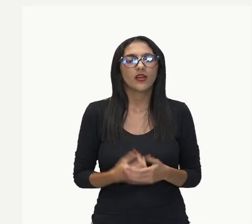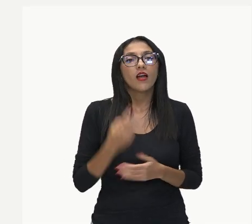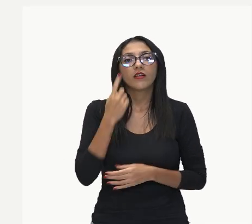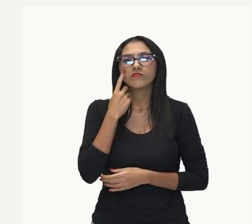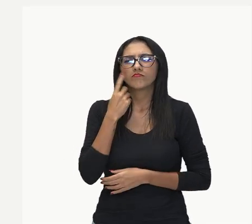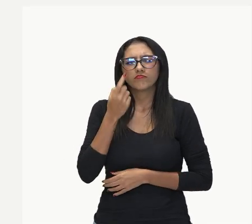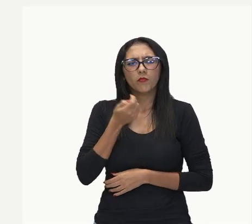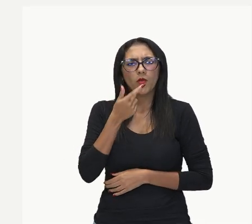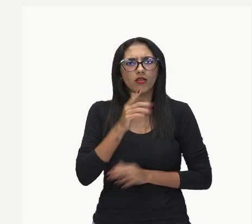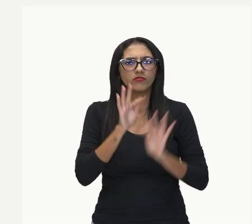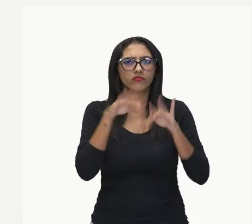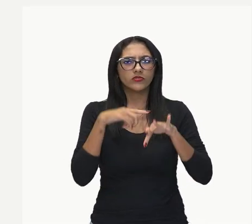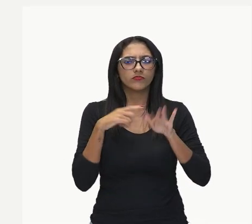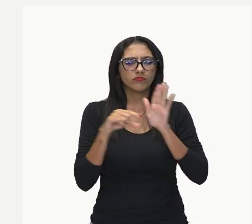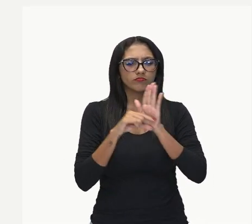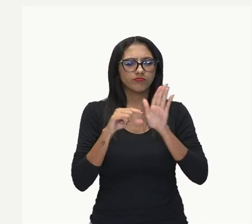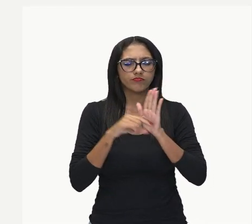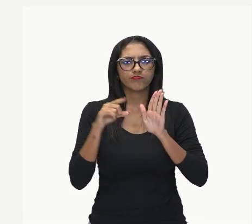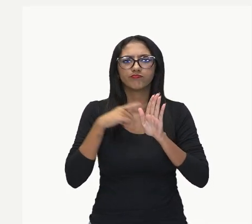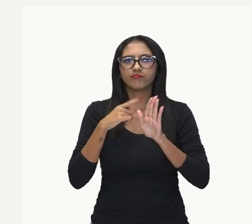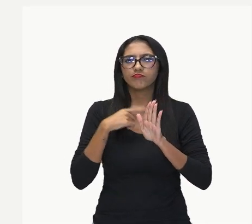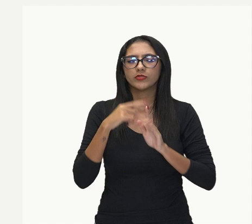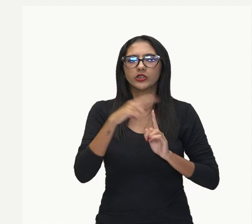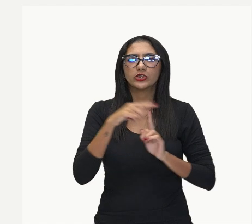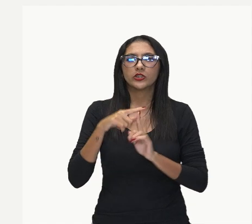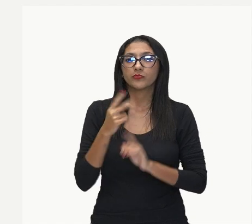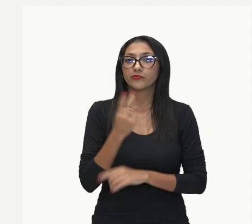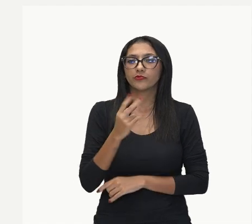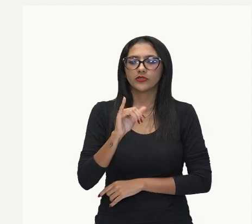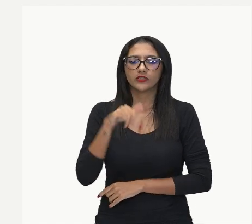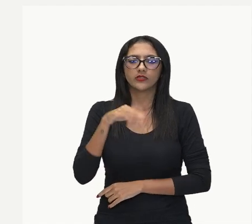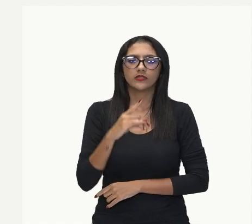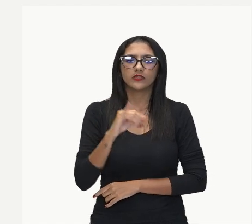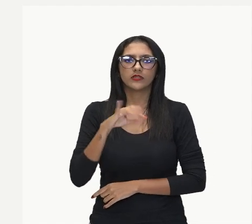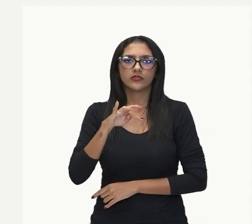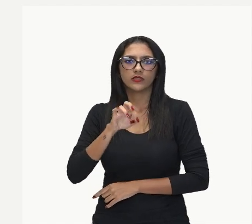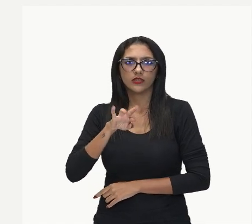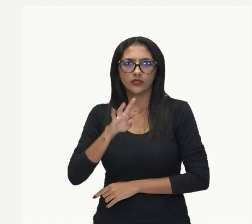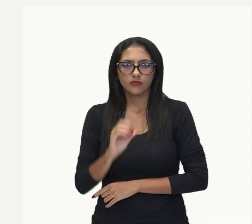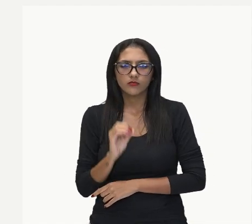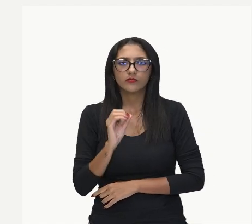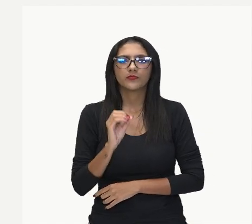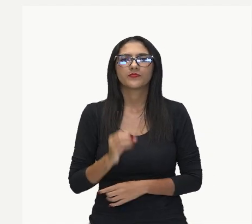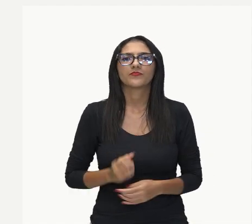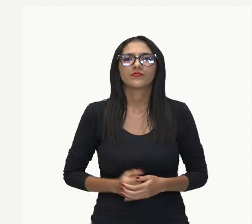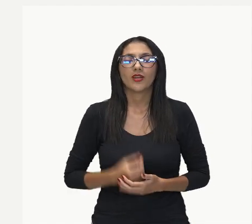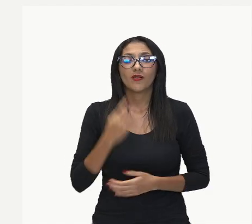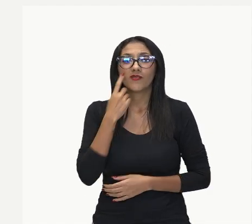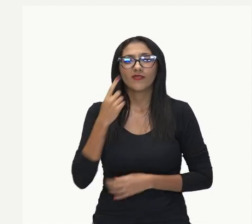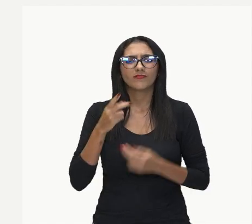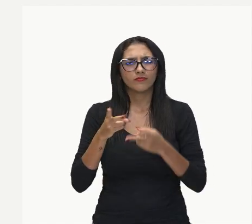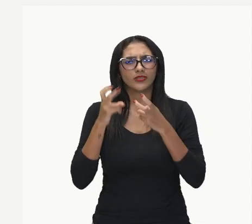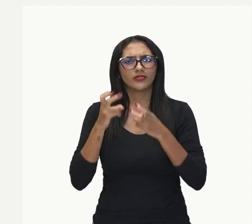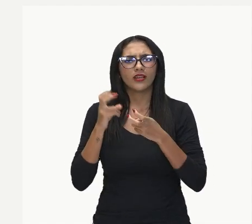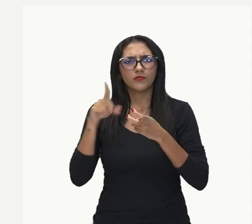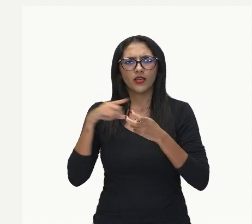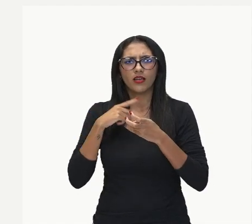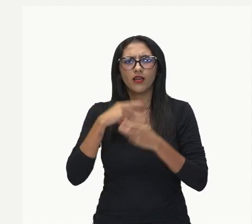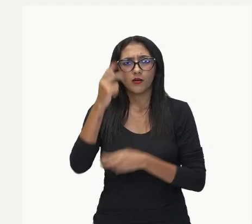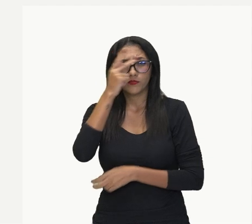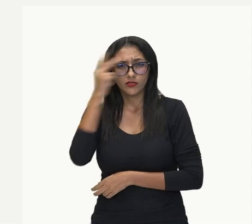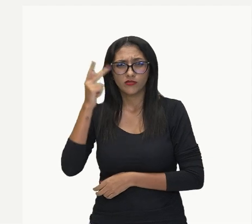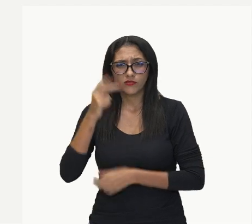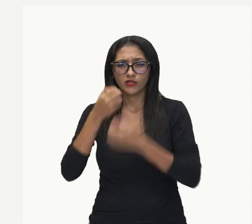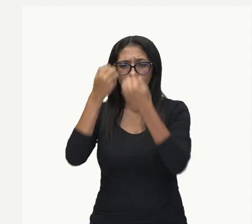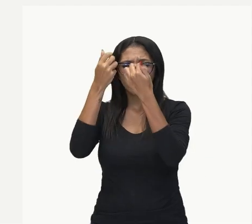é discurso indireto, ok? Observem que é o narrador contando para